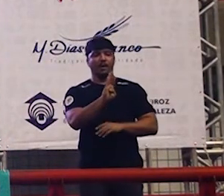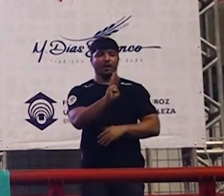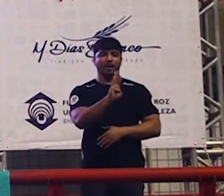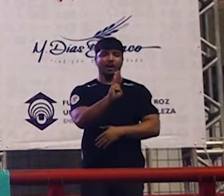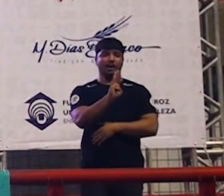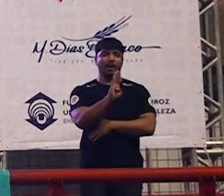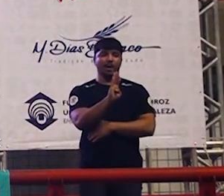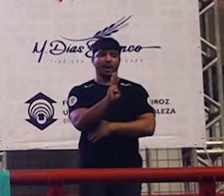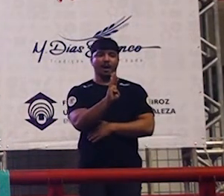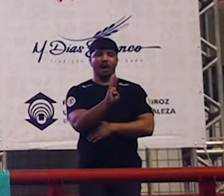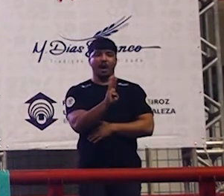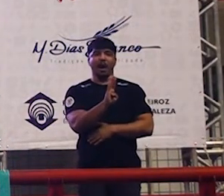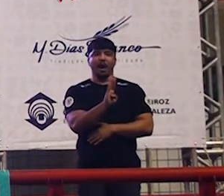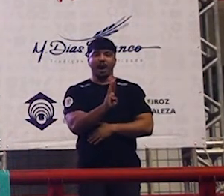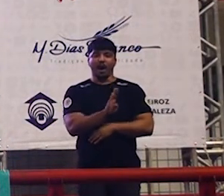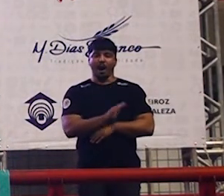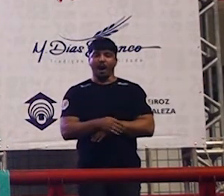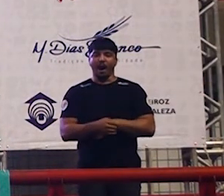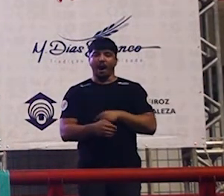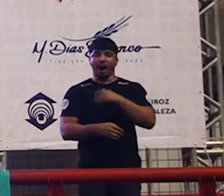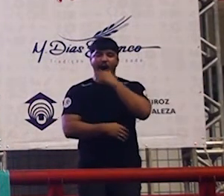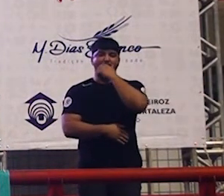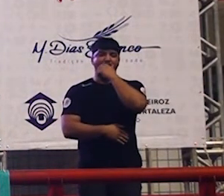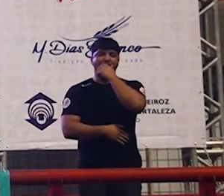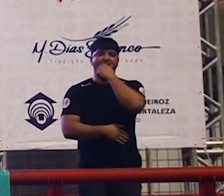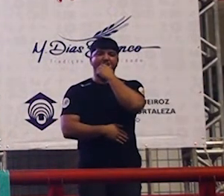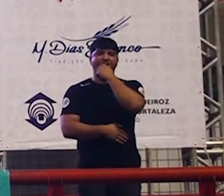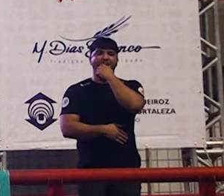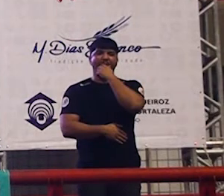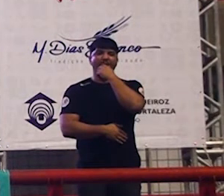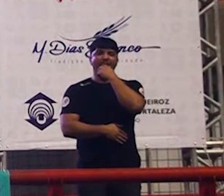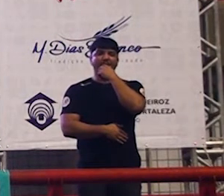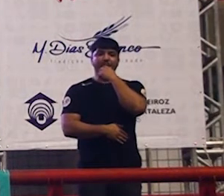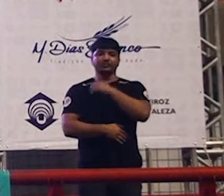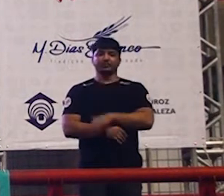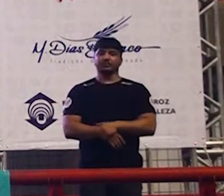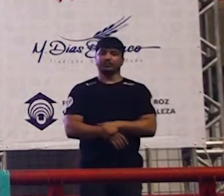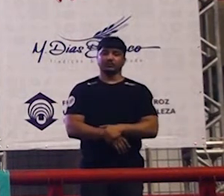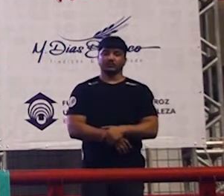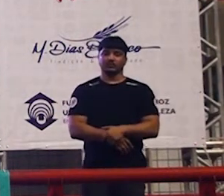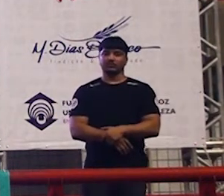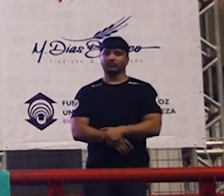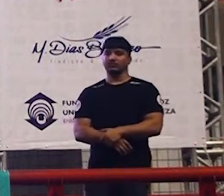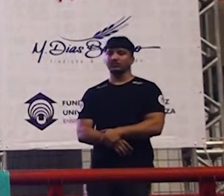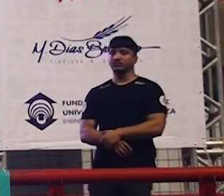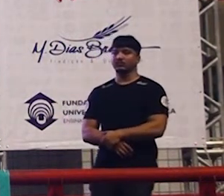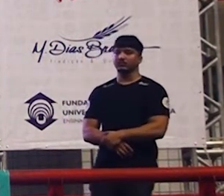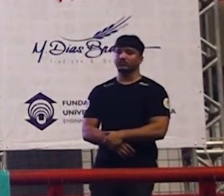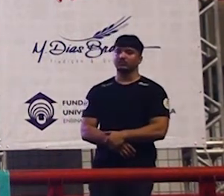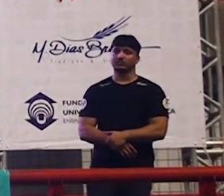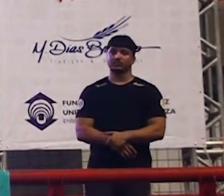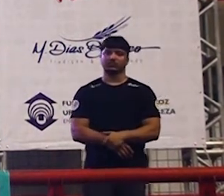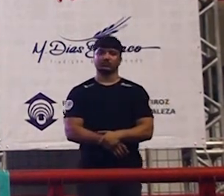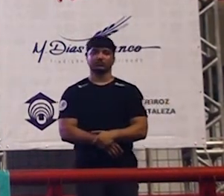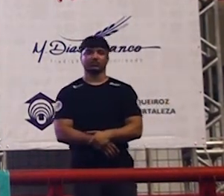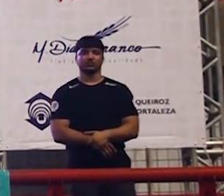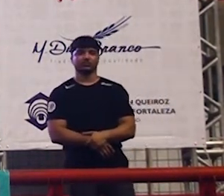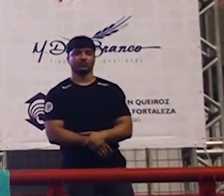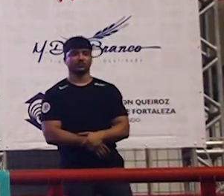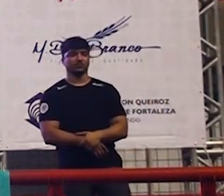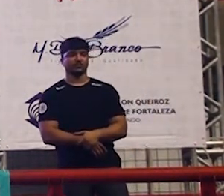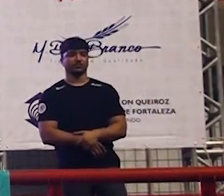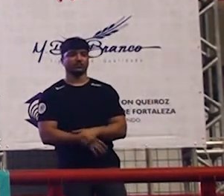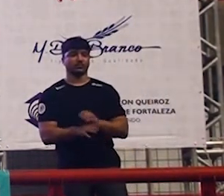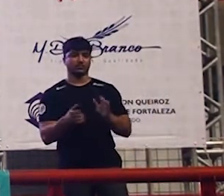certo? Eu confesso que não gostei desse item B. A primeira parte eu achei muito boa, é até a mais adequada,